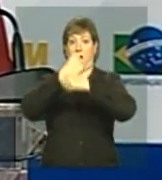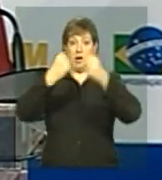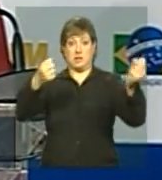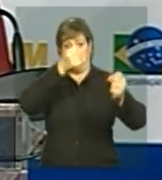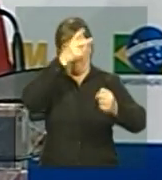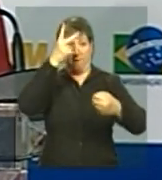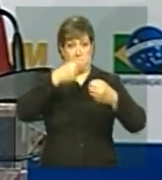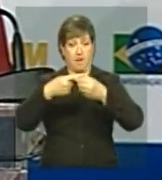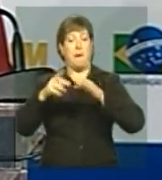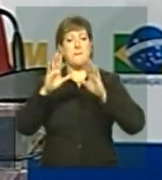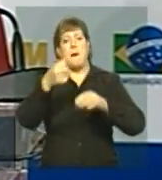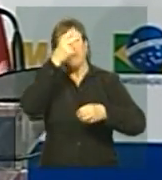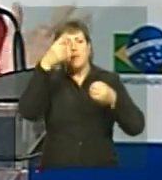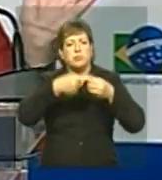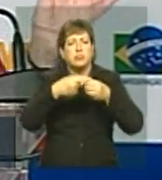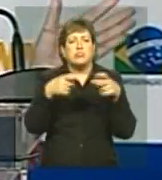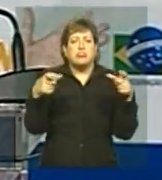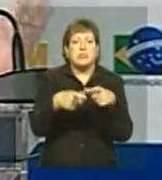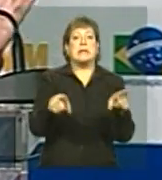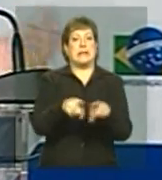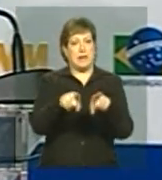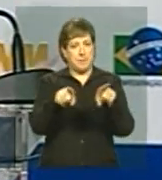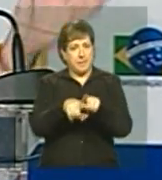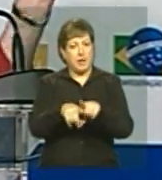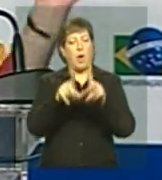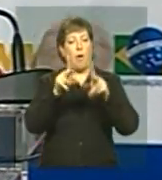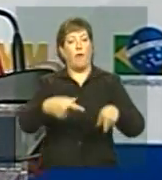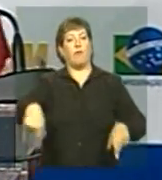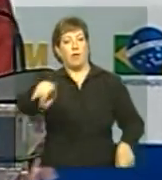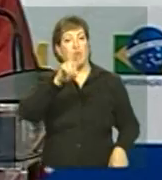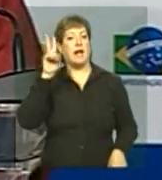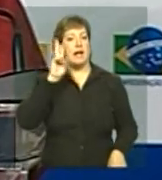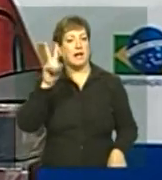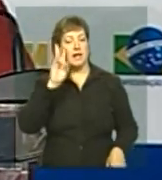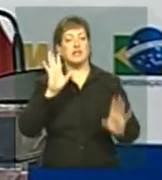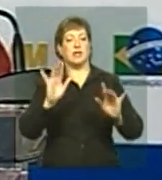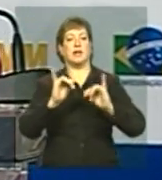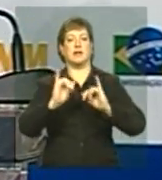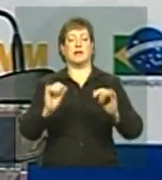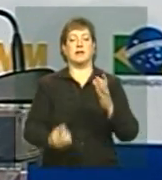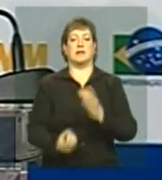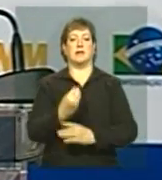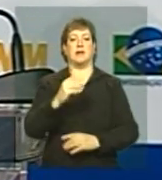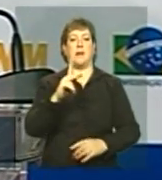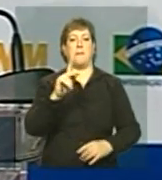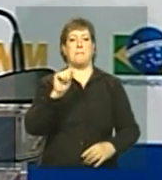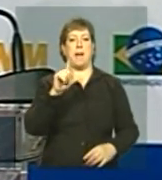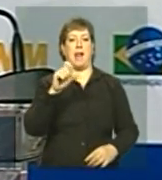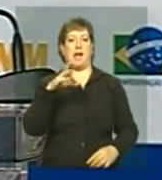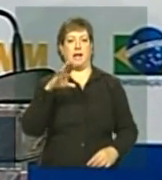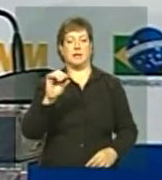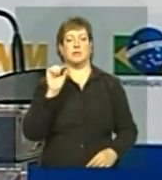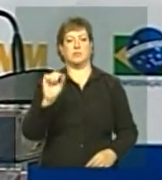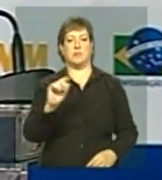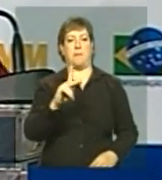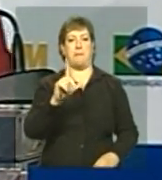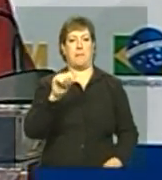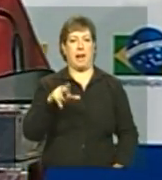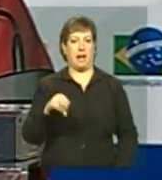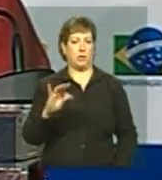as prefeituras de menor porte, como vocês lembram que foi lançado no Palácio do